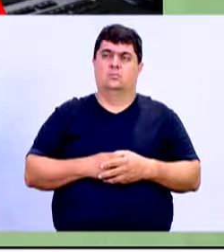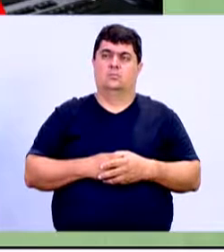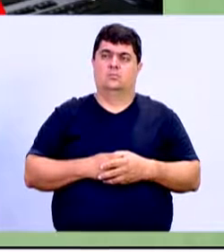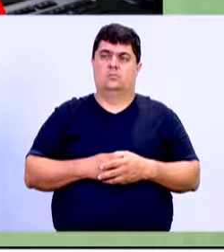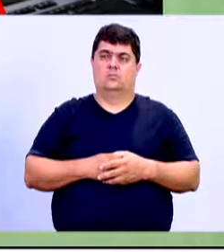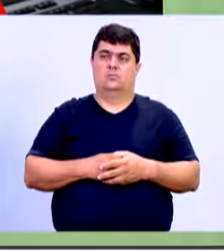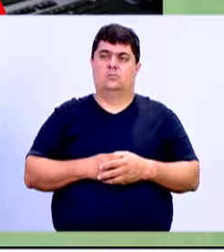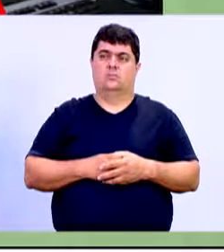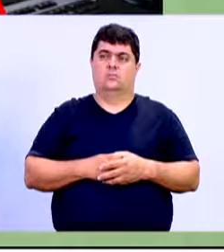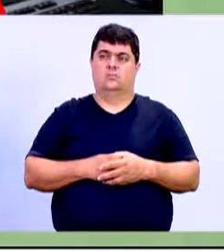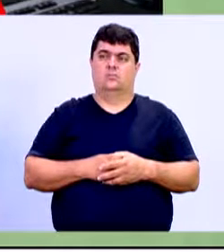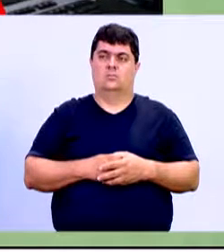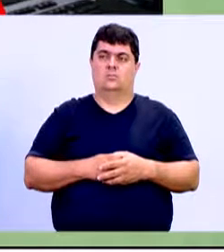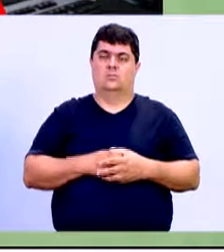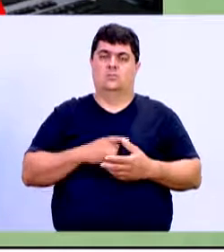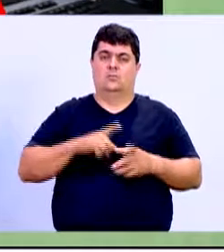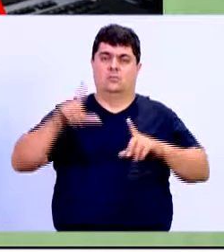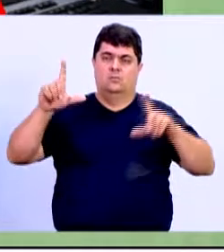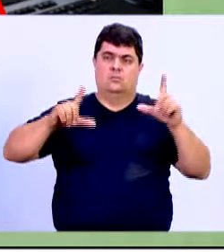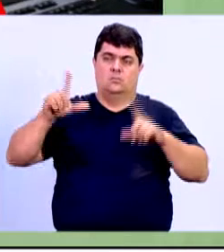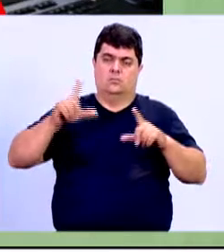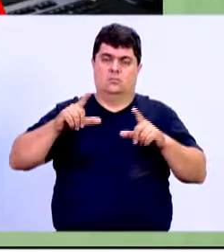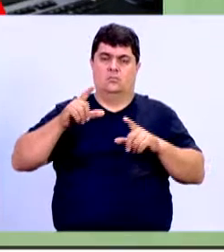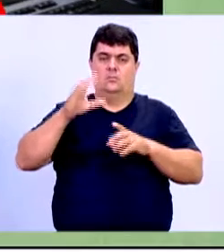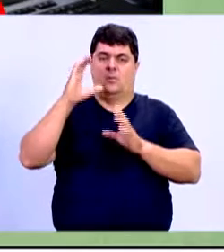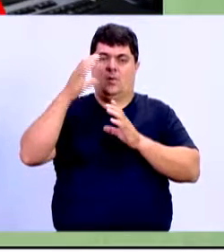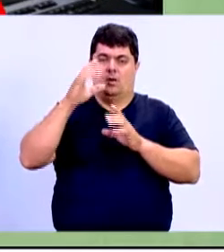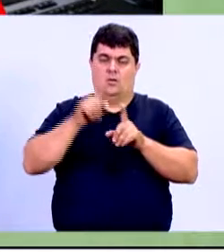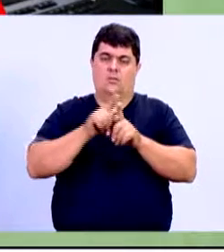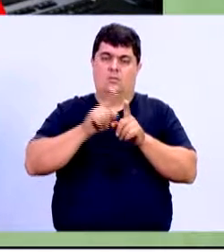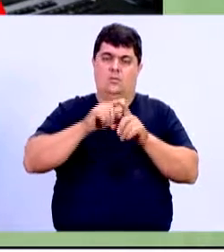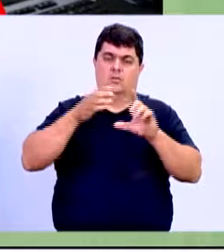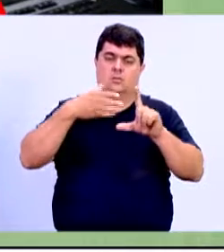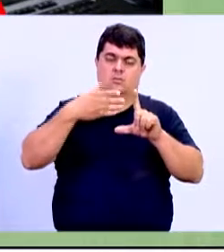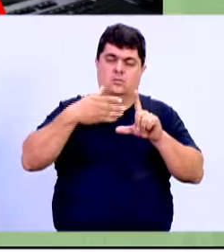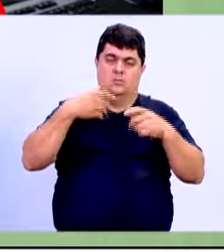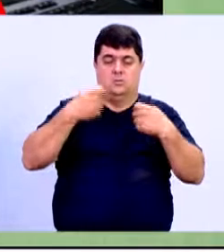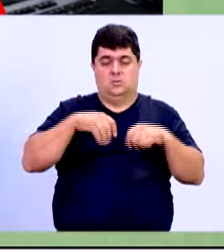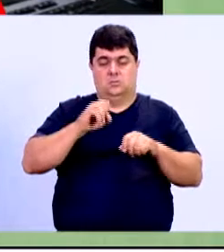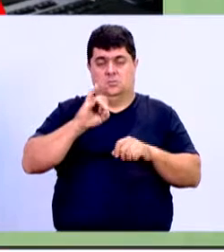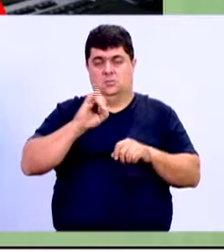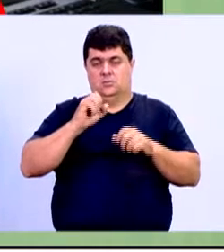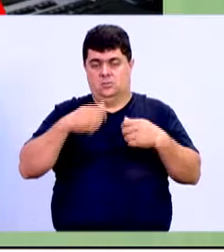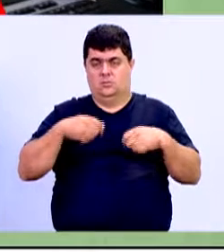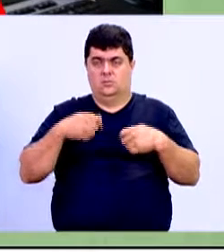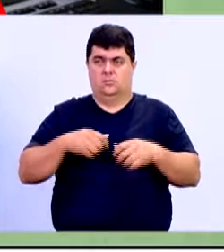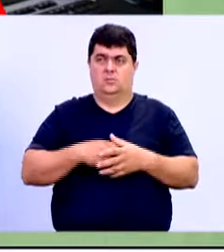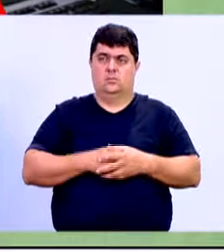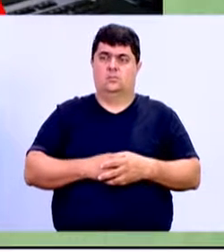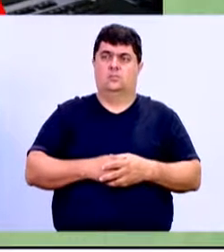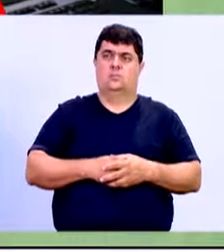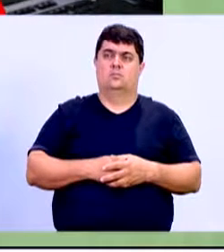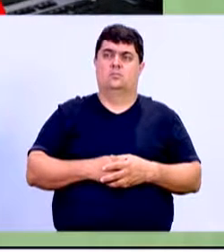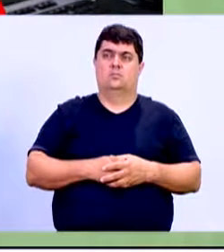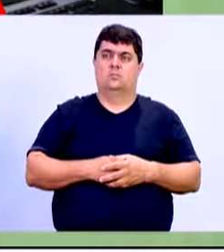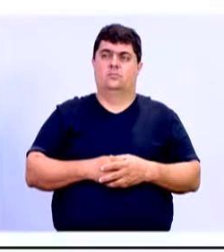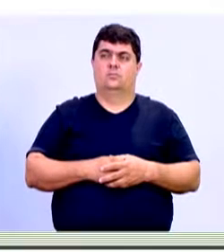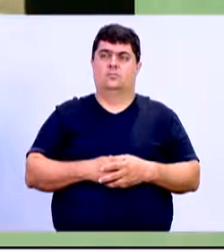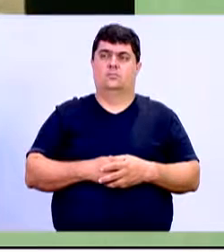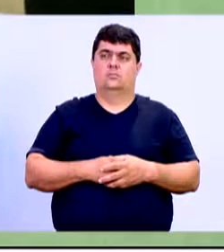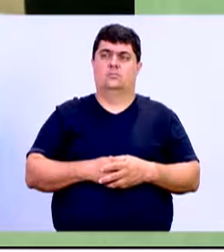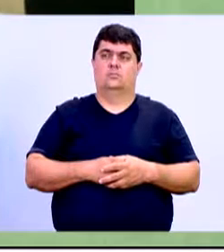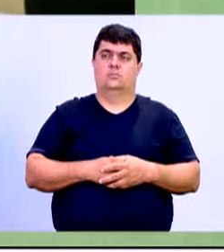Essa mesa também, então, conta com uma televisão, com uma câmera para ser feita videoconferência, caso seja necessário.